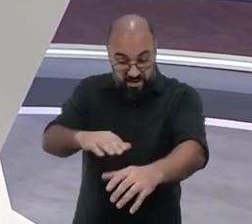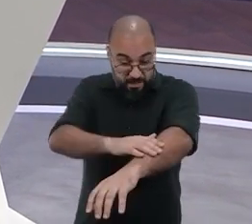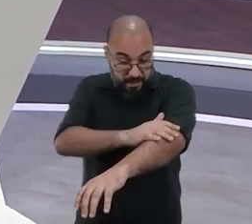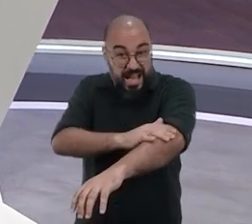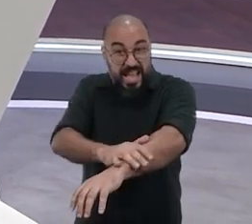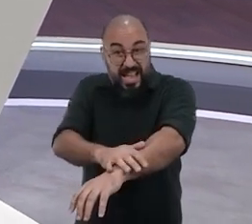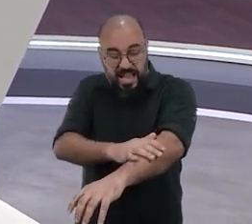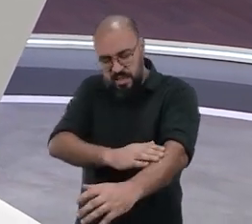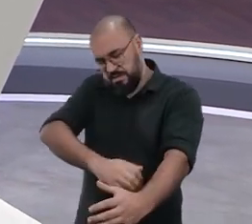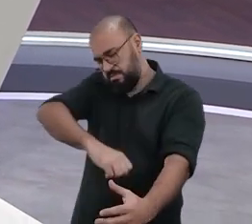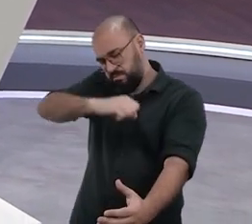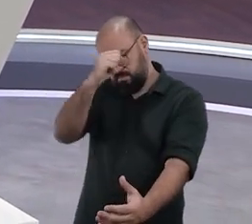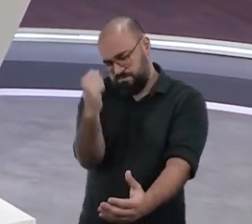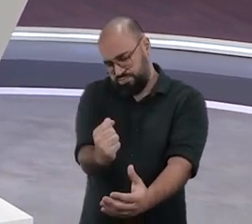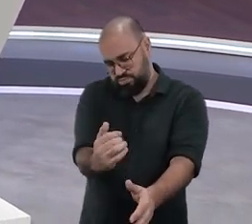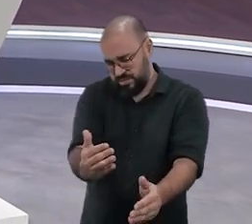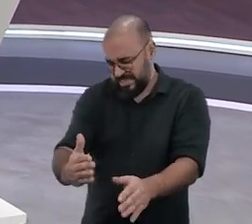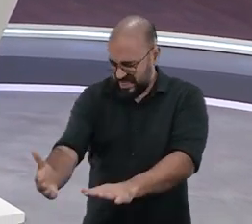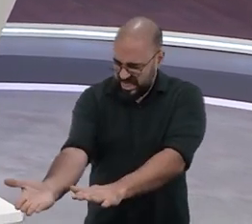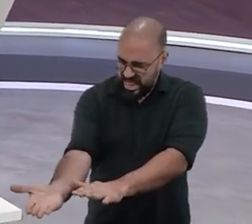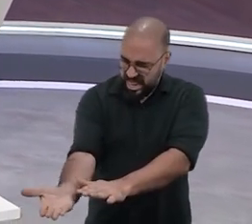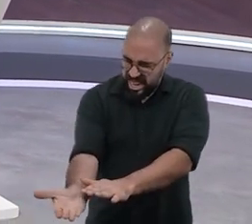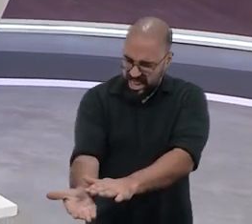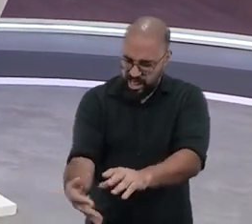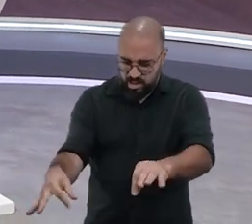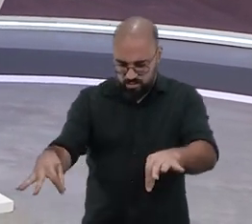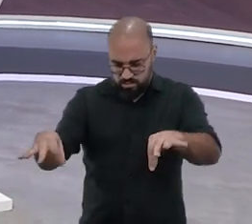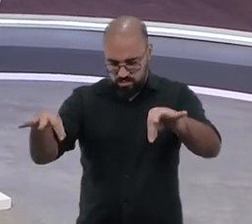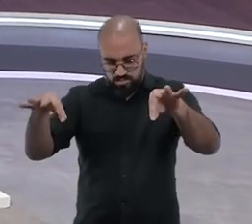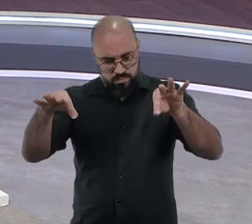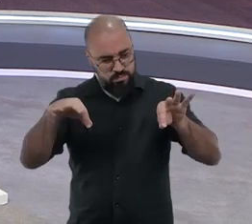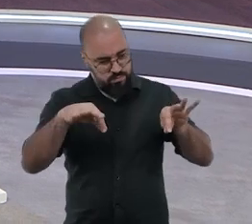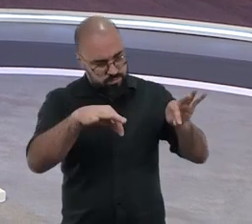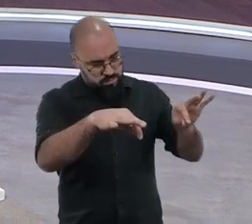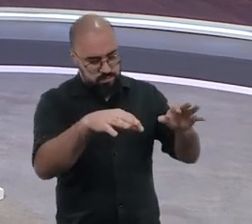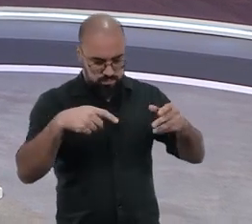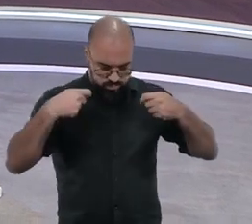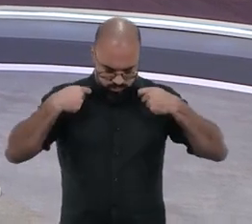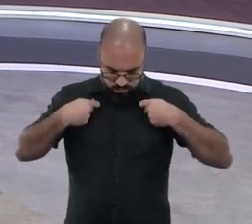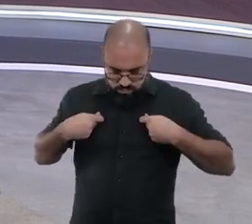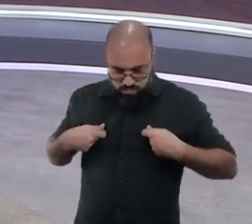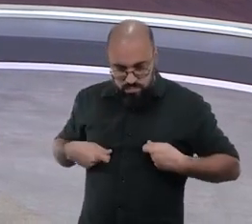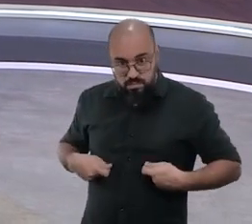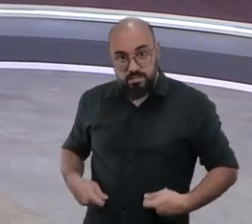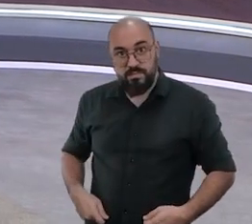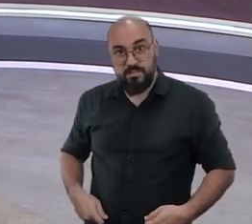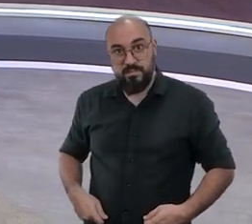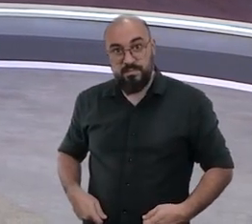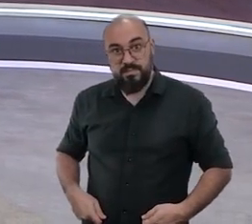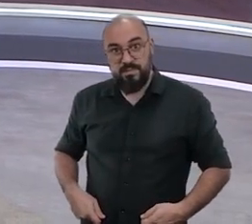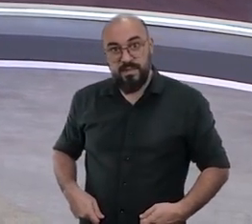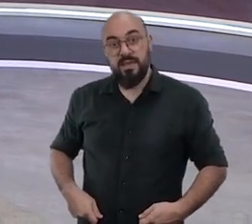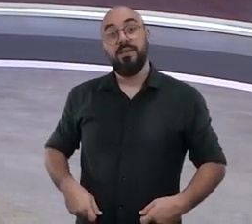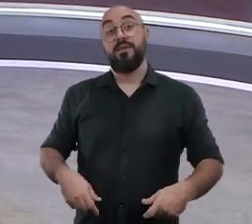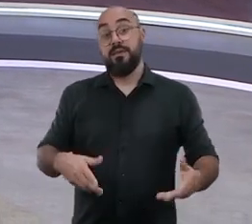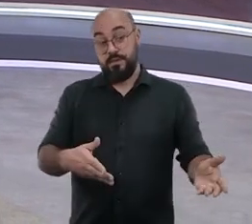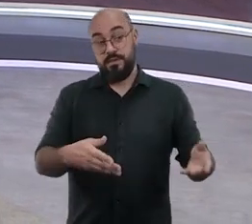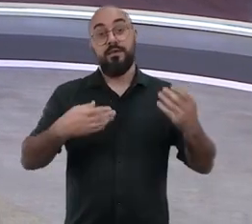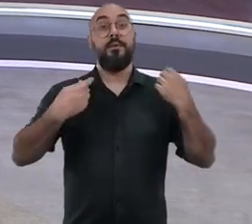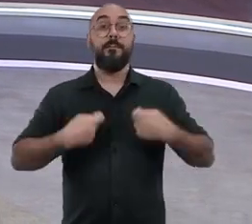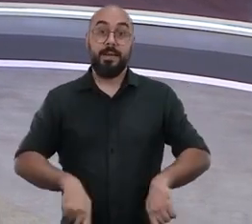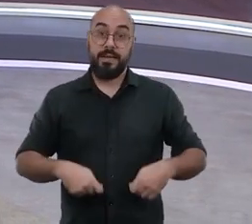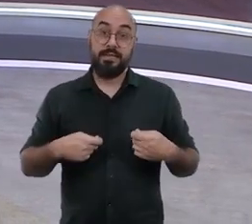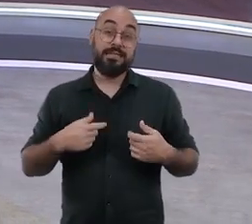uma roupa. Adão e Eva tentaram de maneira provisória cobrir a nudez com uma roupa feita